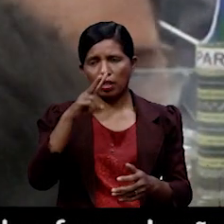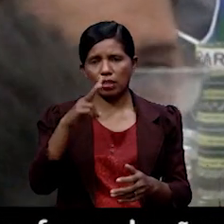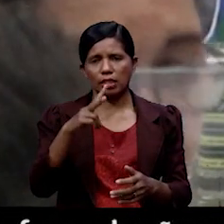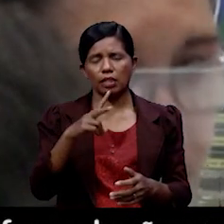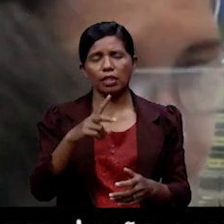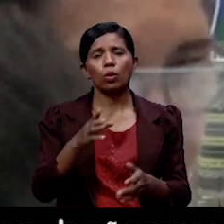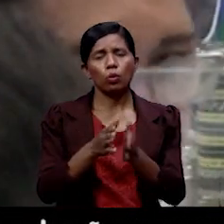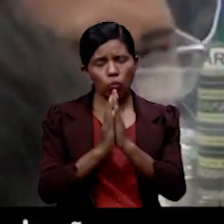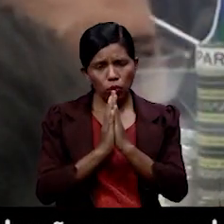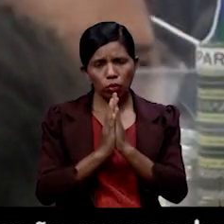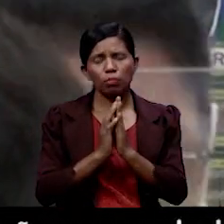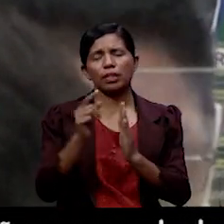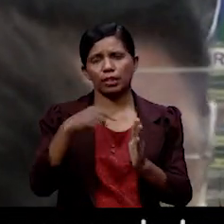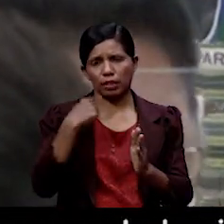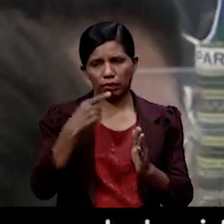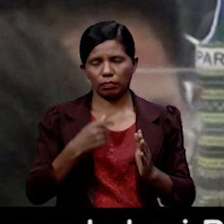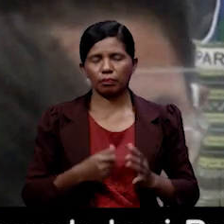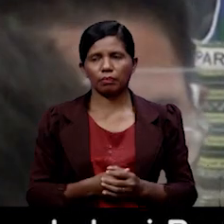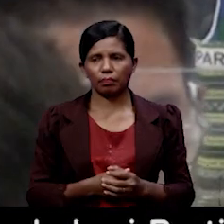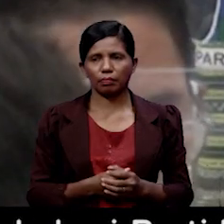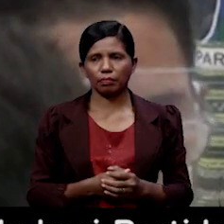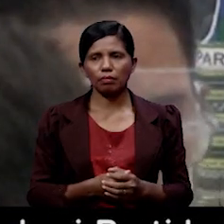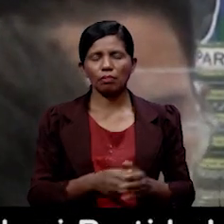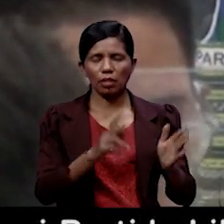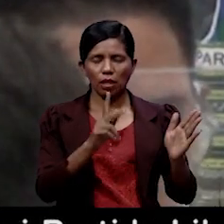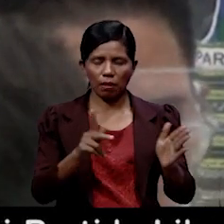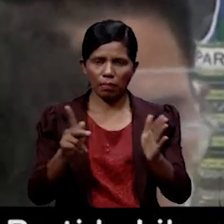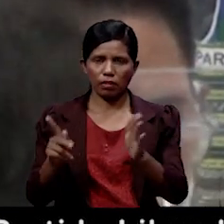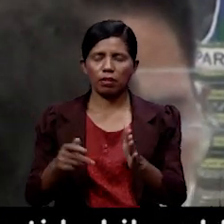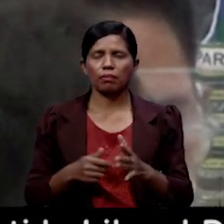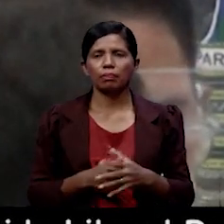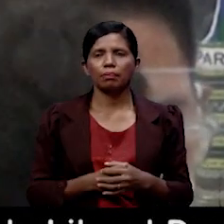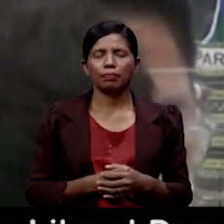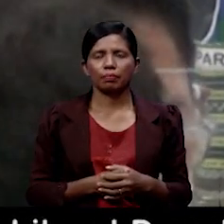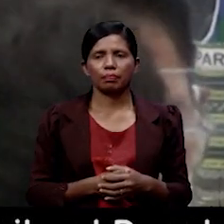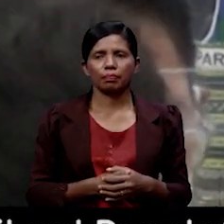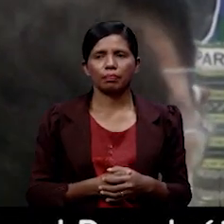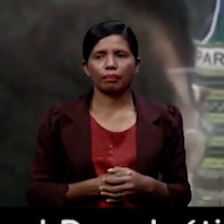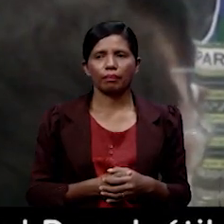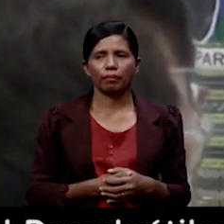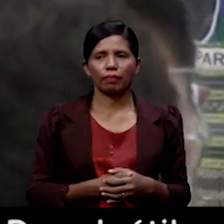selos puluan segen puluan tu proseso conversion